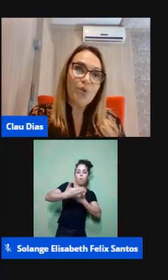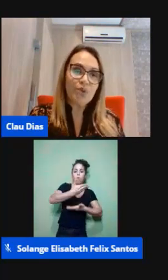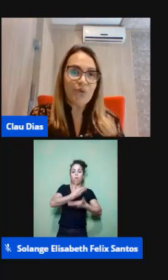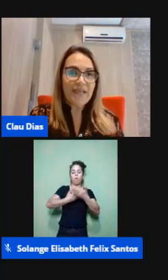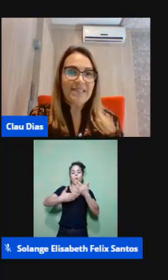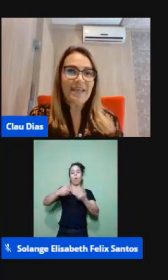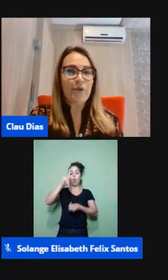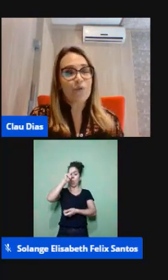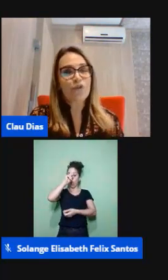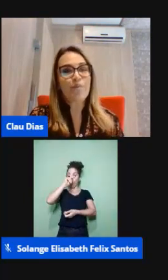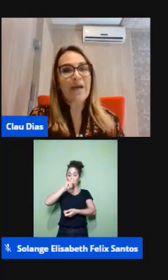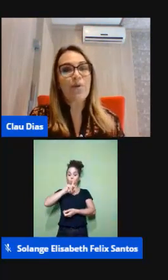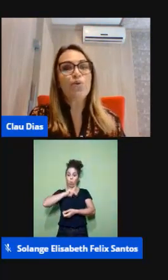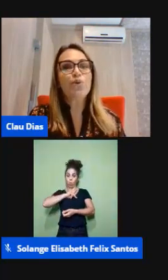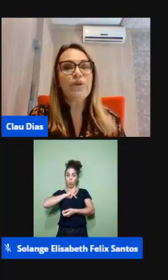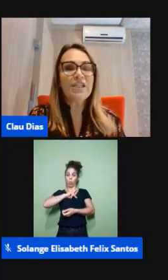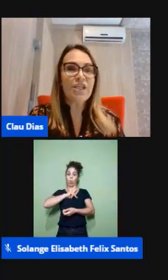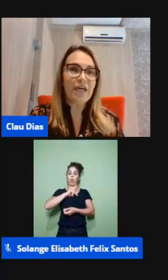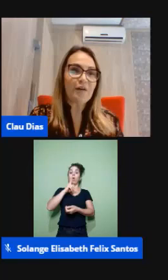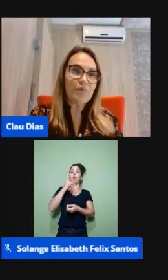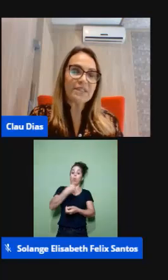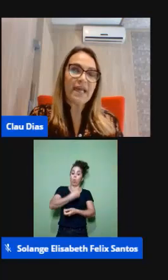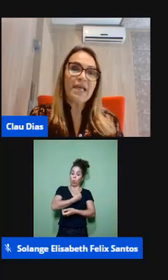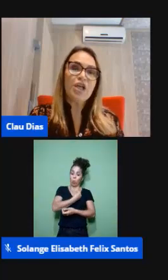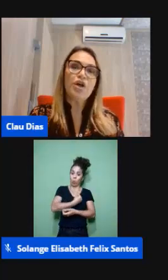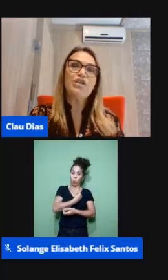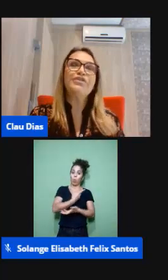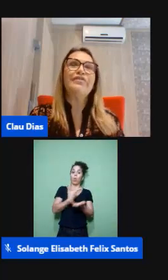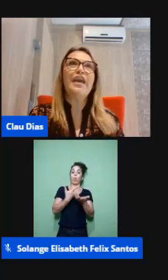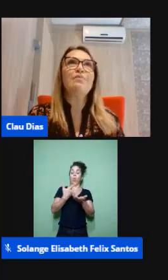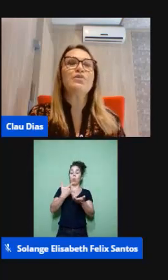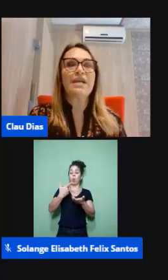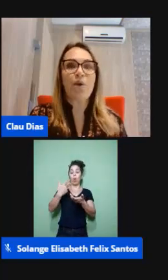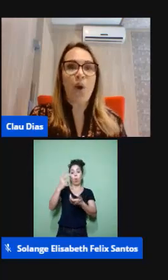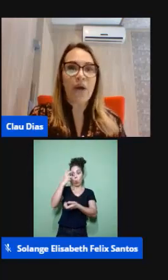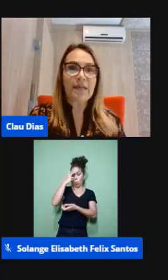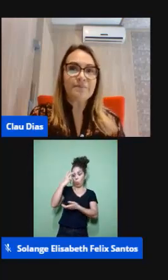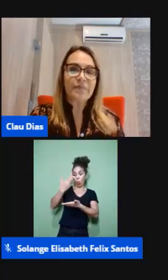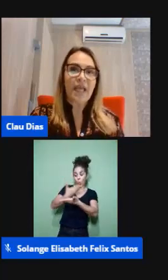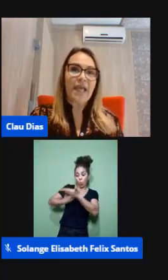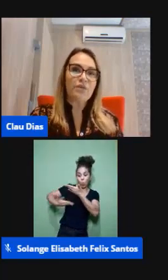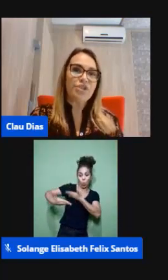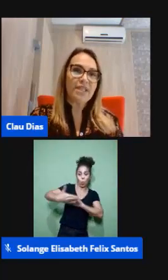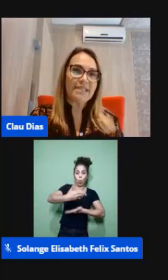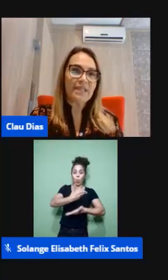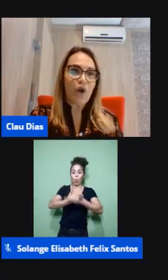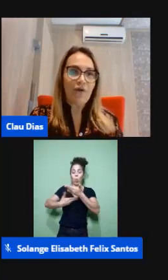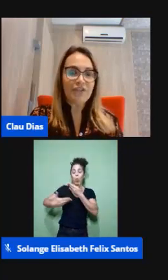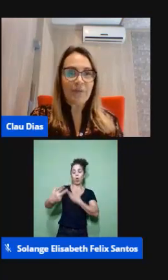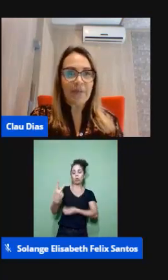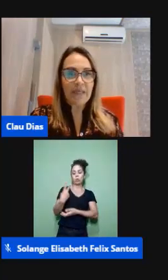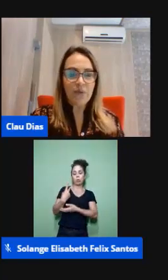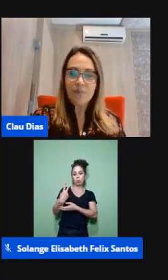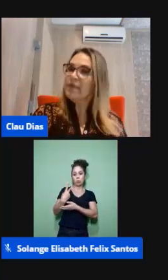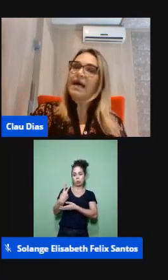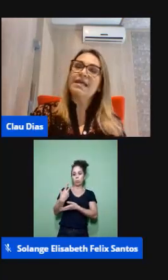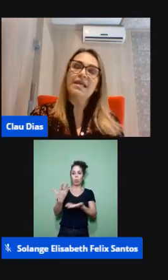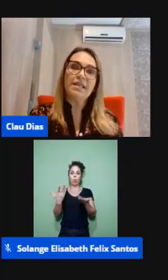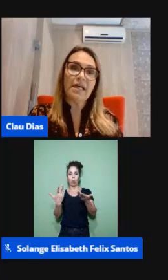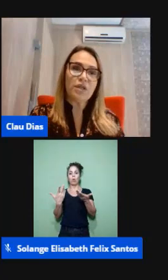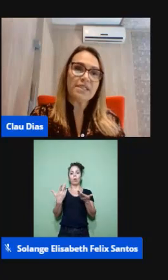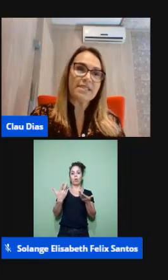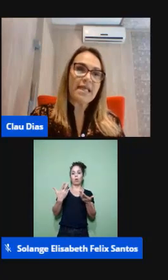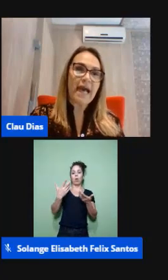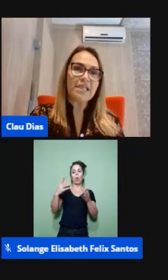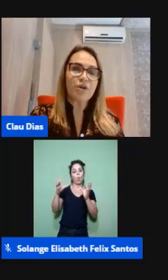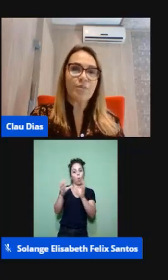o outro, sobre a cultura de ambos, né? Nós tivemos agora, no dia 19 de abril,